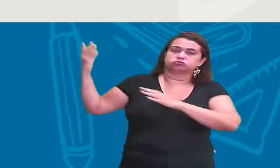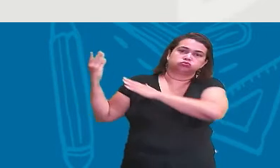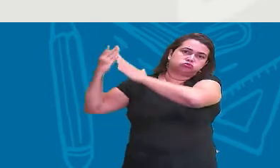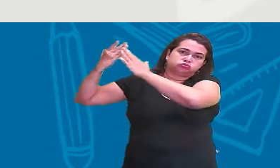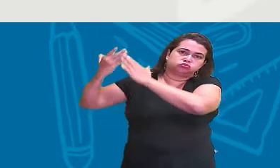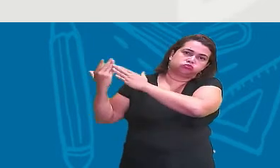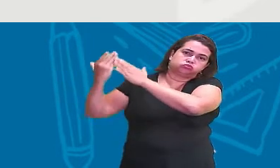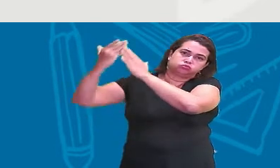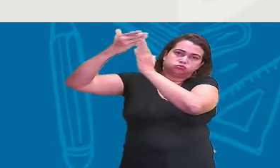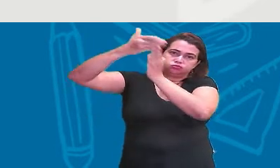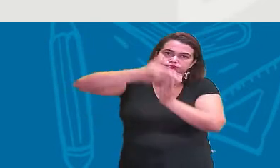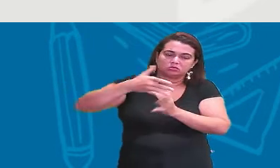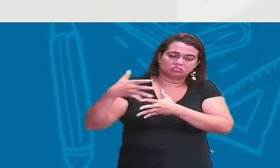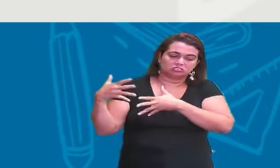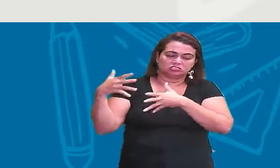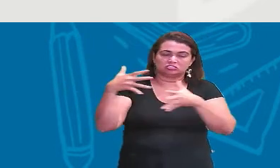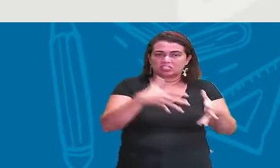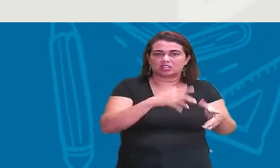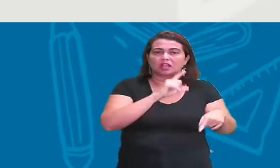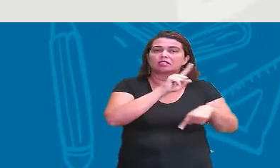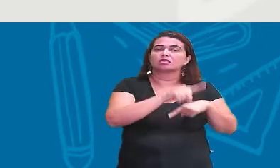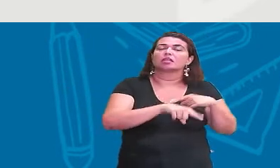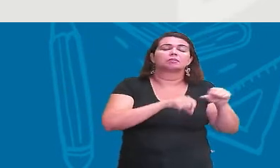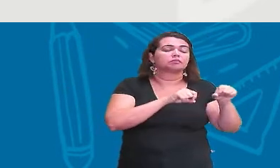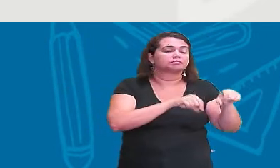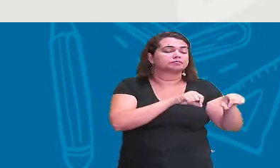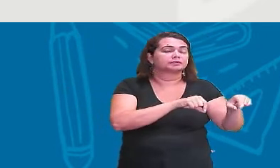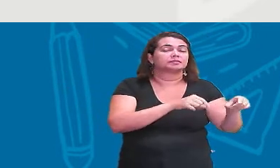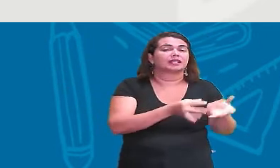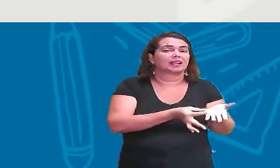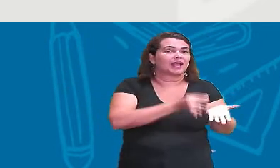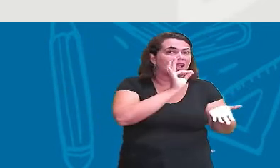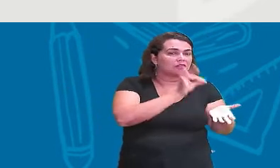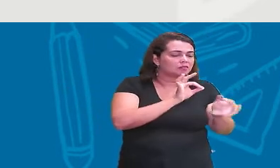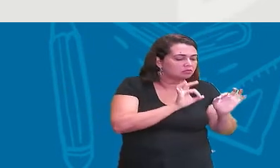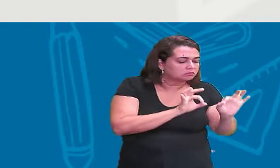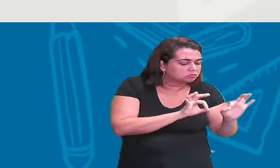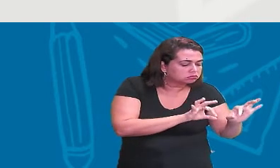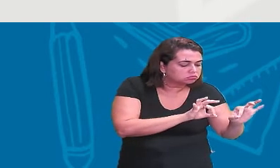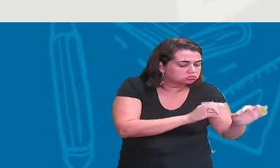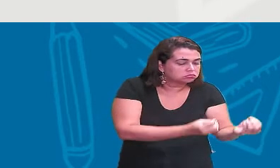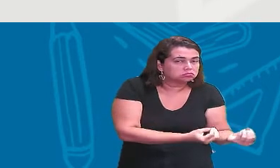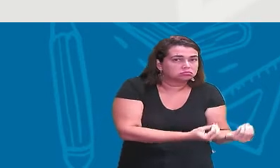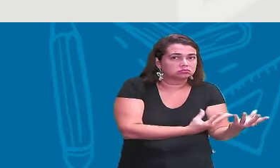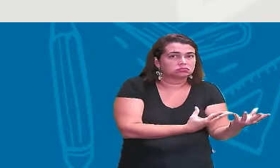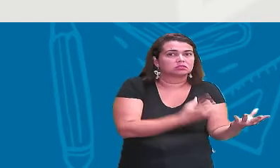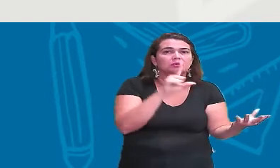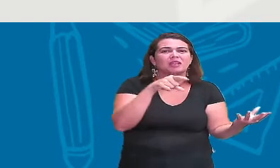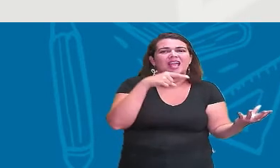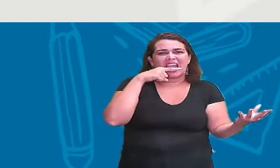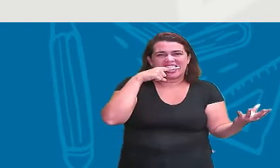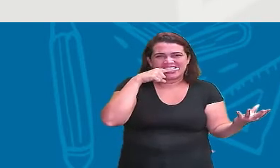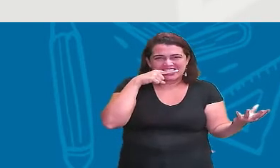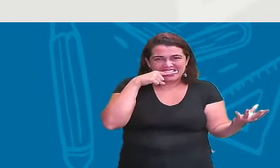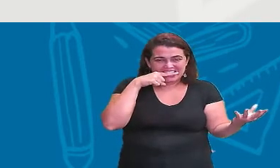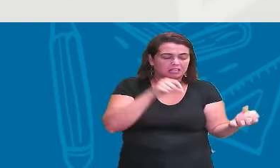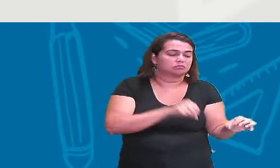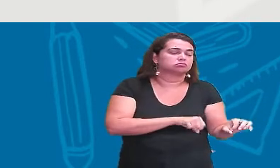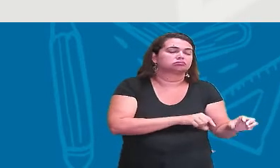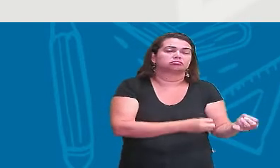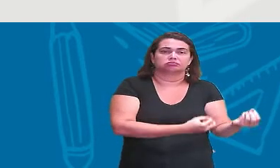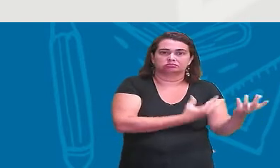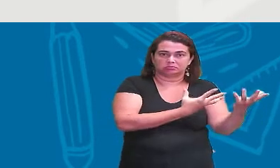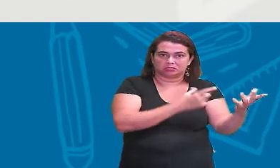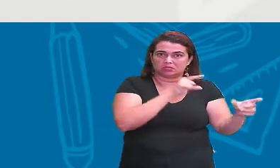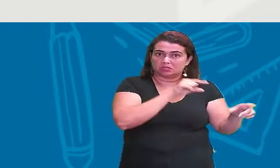a cana-de-açúcar, o café. Pronto, tudo começou com a zona rural, para